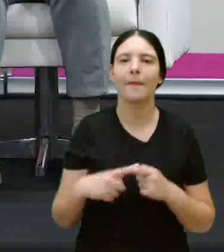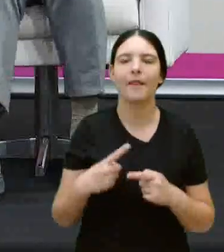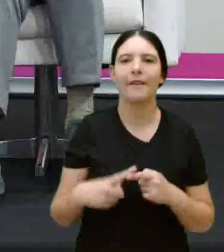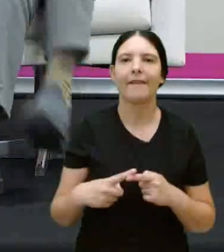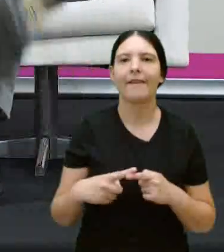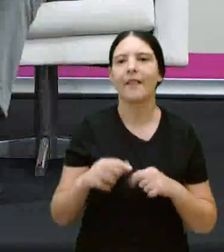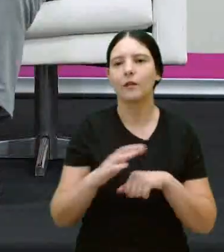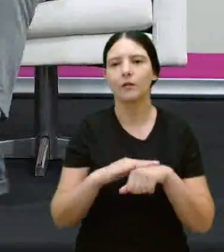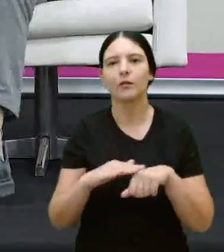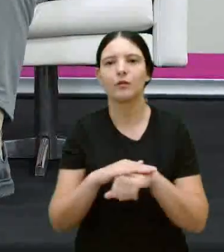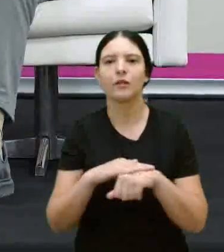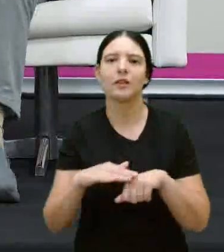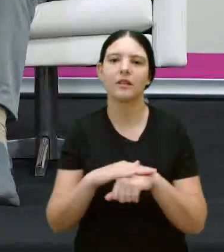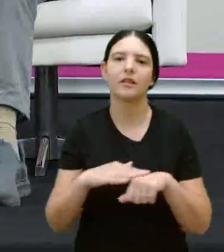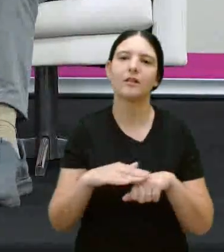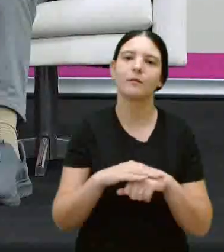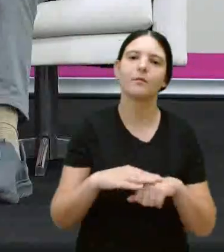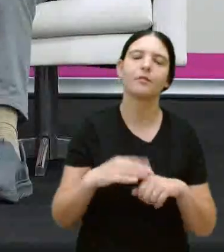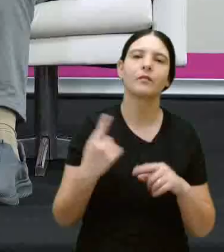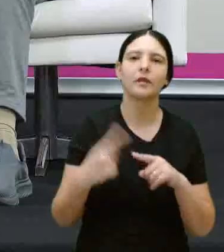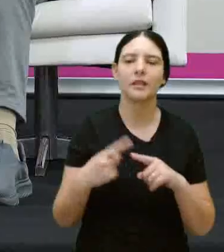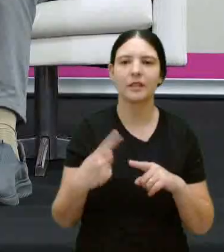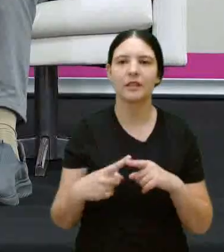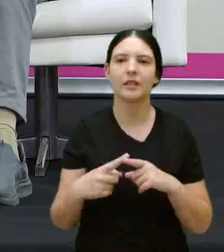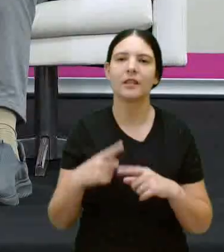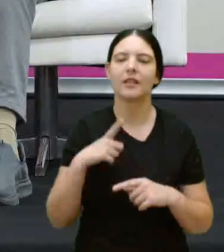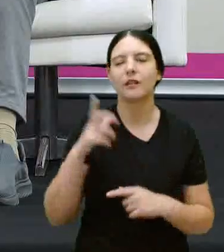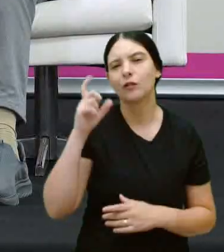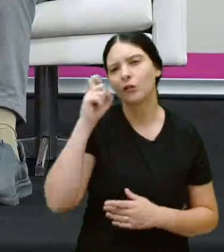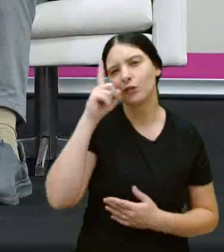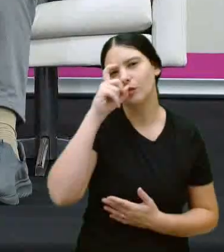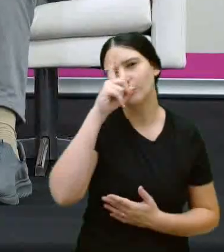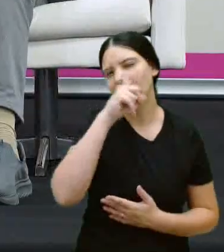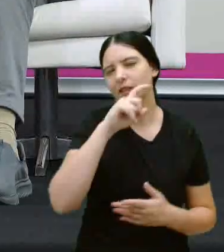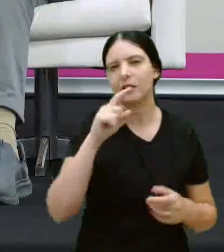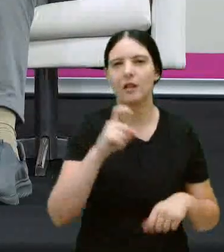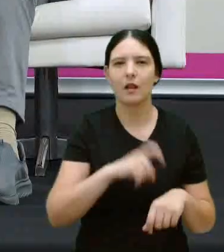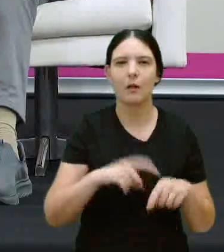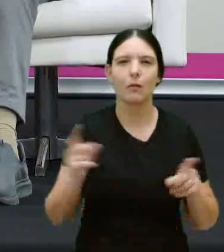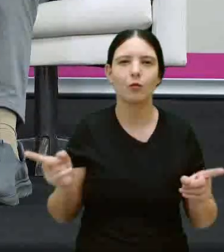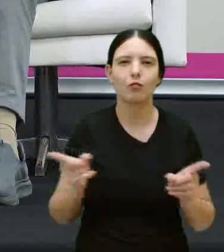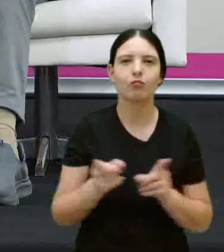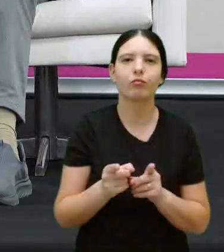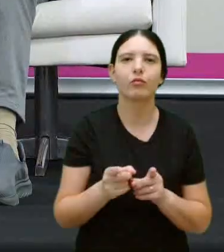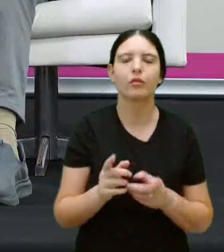dessas questões aqui, né, que são difíceis de falar em curto tempo, né.